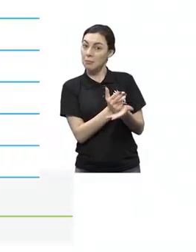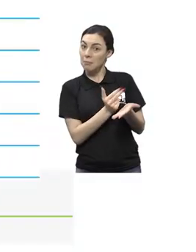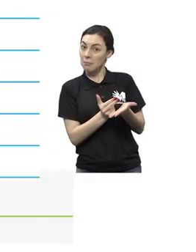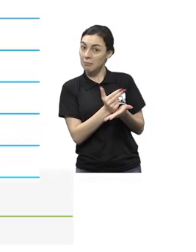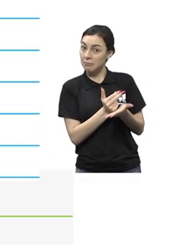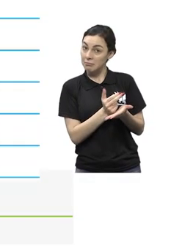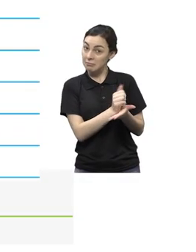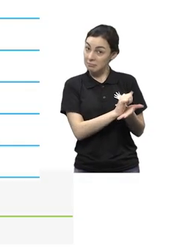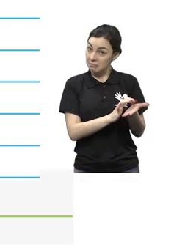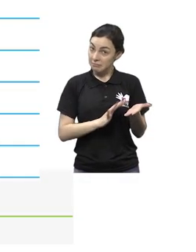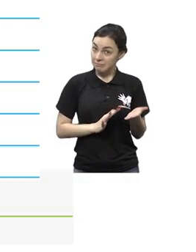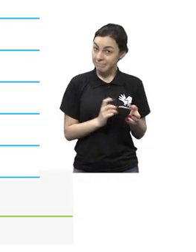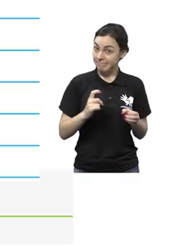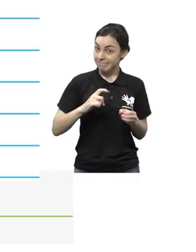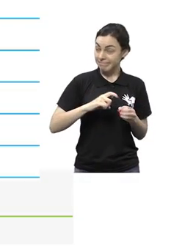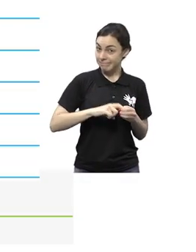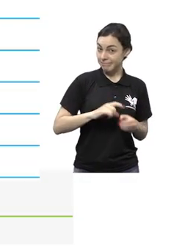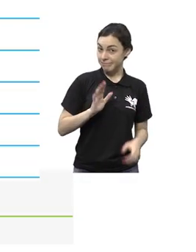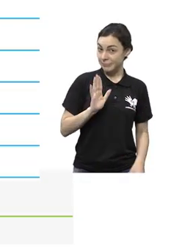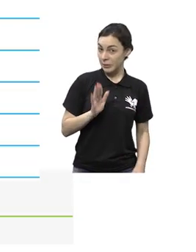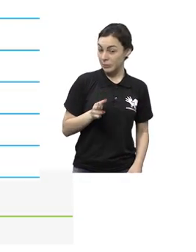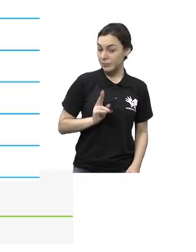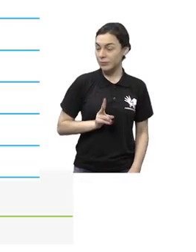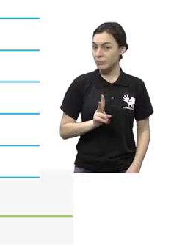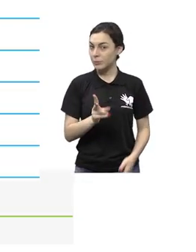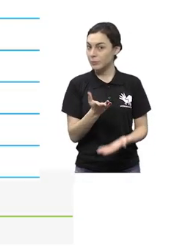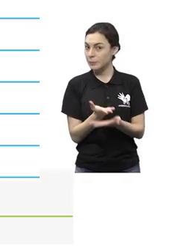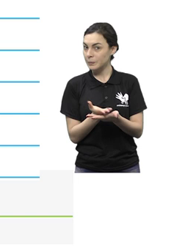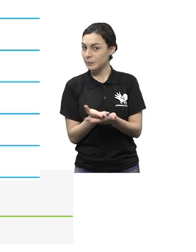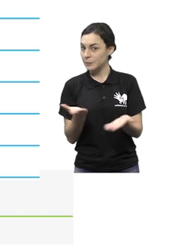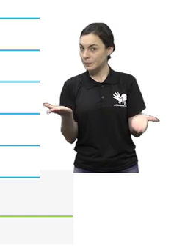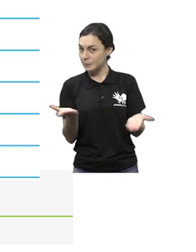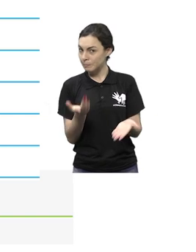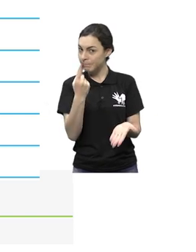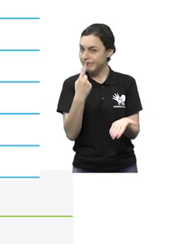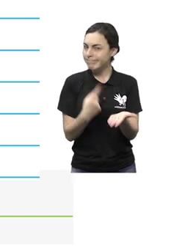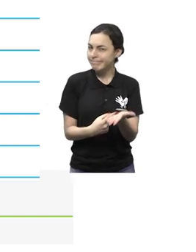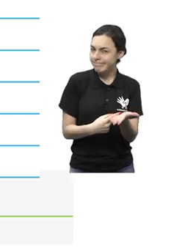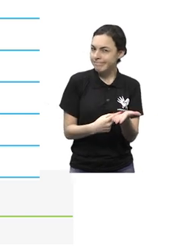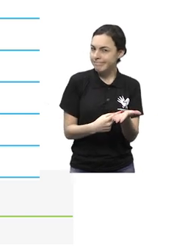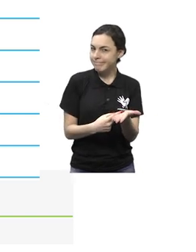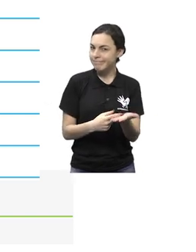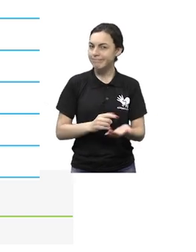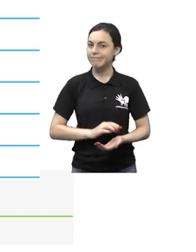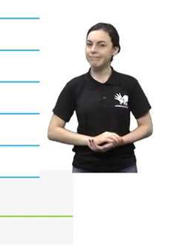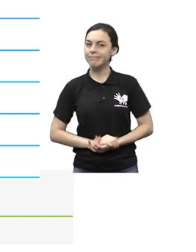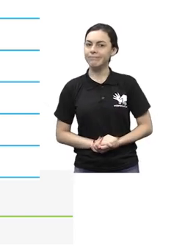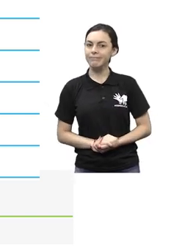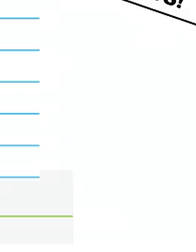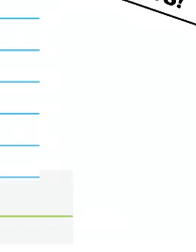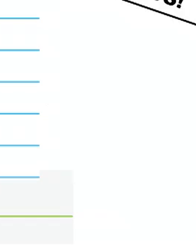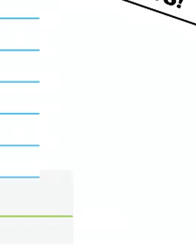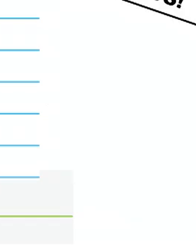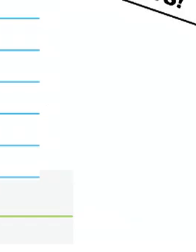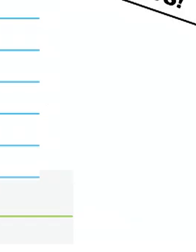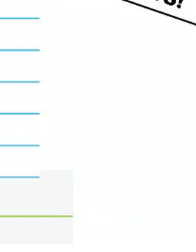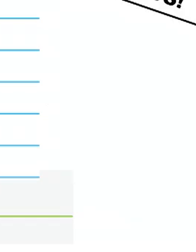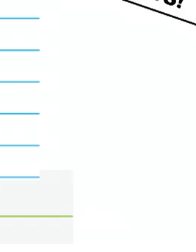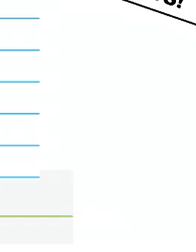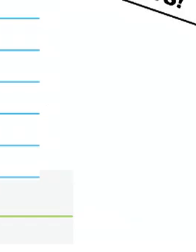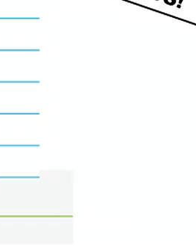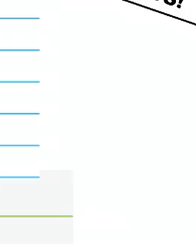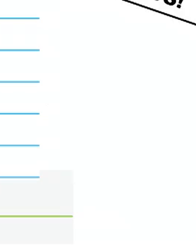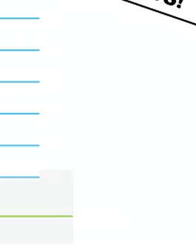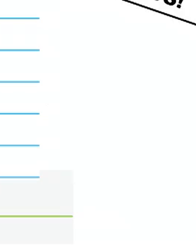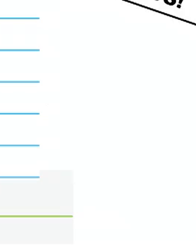vocês fazerem aí essa atividade e nós já voltamos para continuar a nossa aula. Combinado?